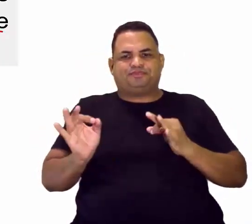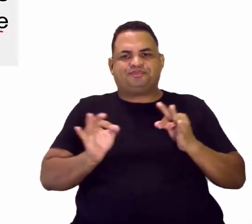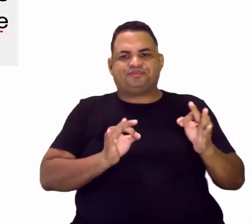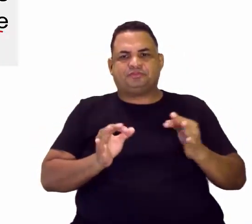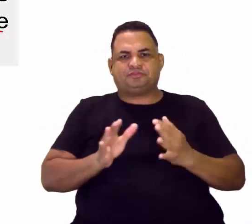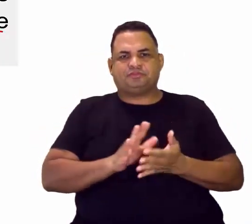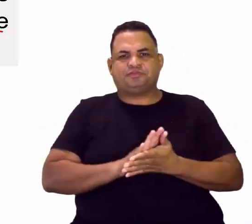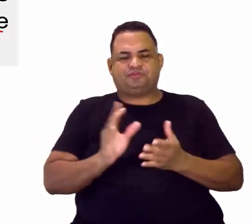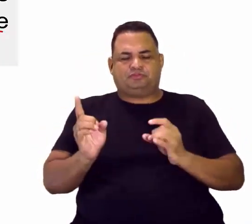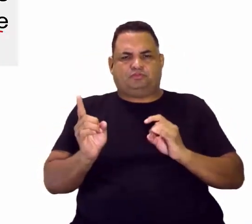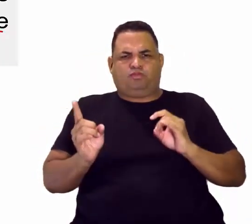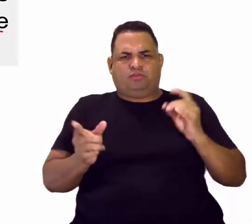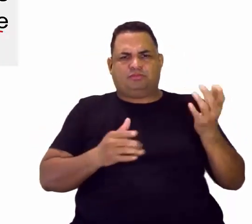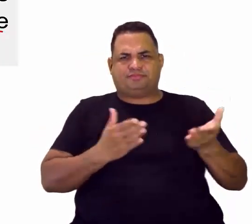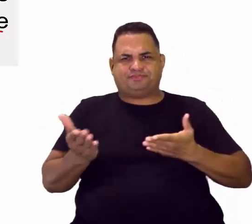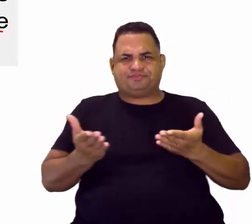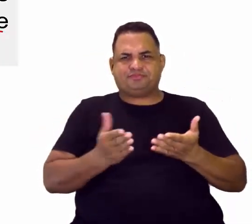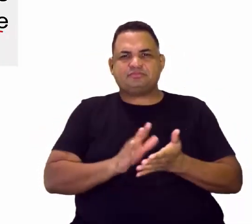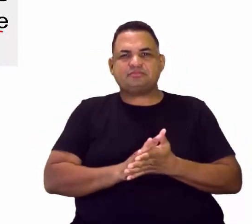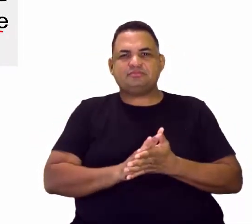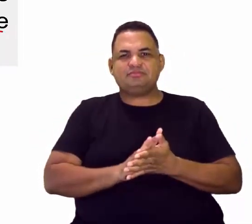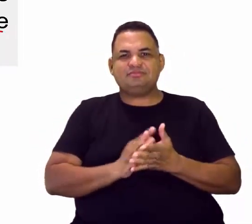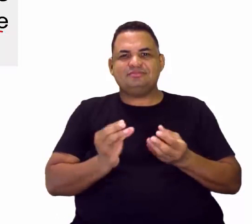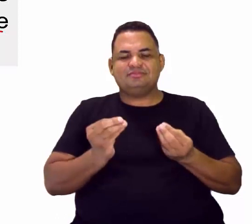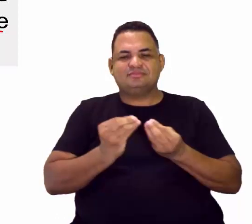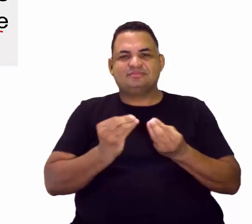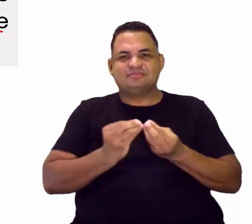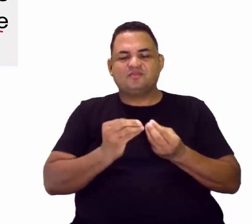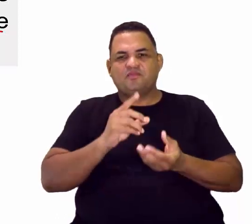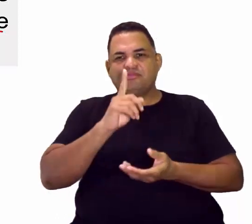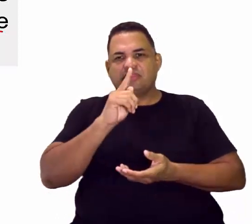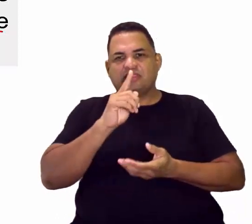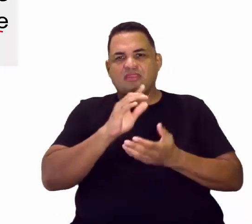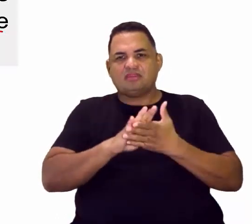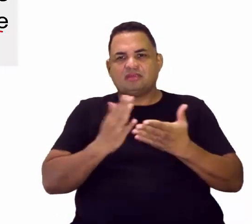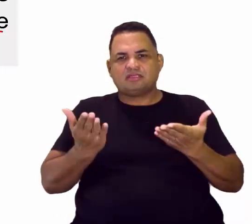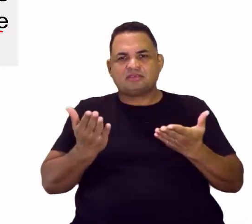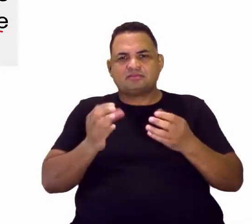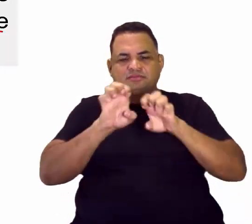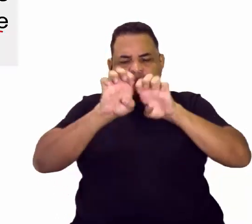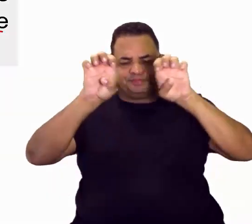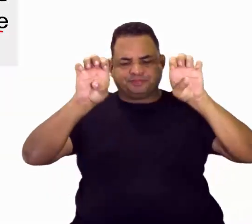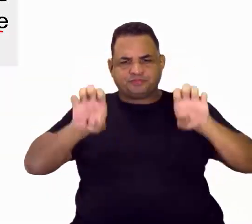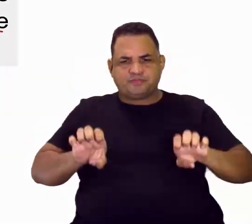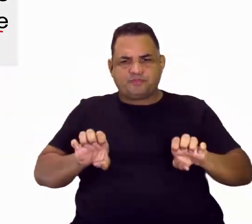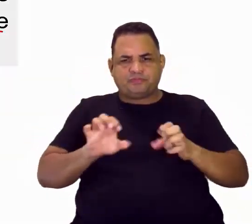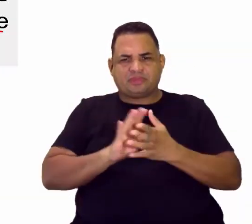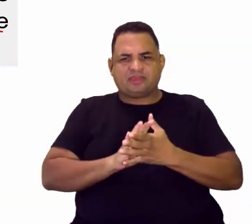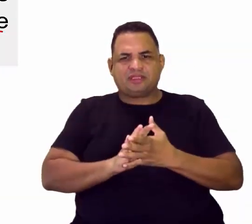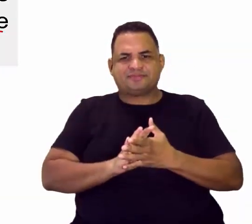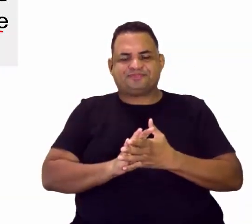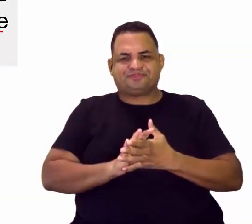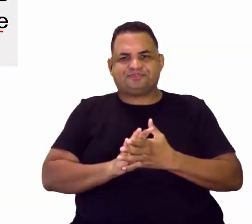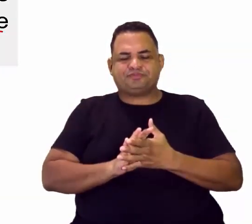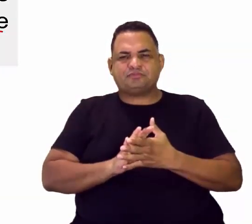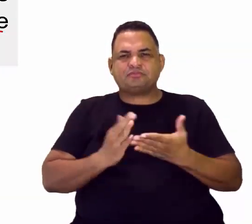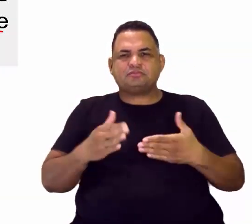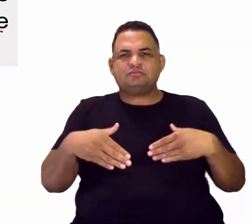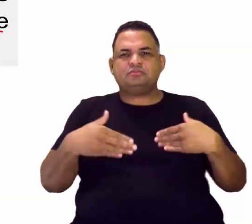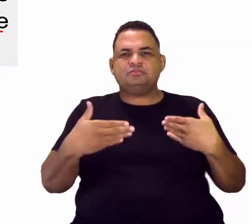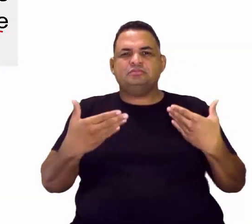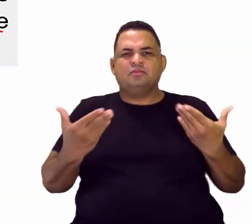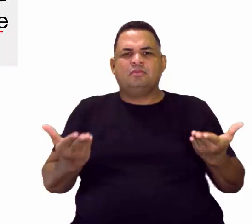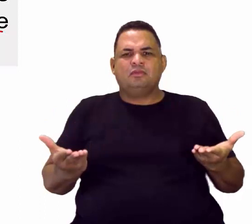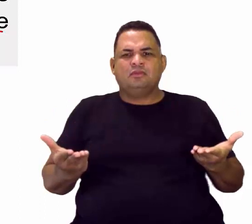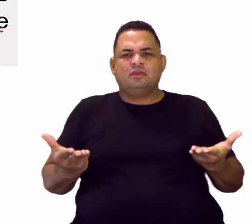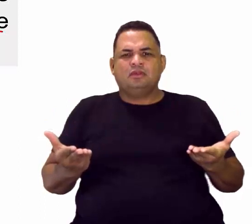entre cada molécula que vai se ligando da água é uma estrutura hexagonal. E aí acaba que quando ela